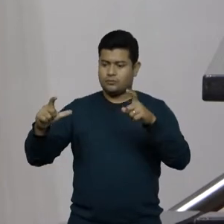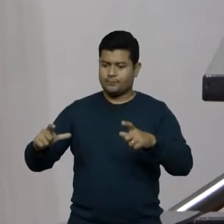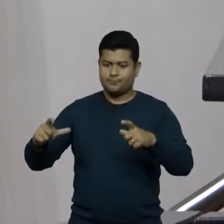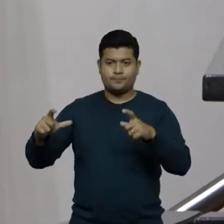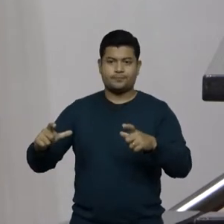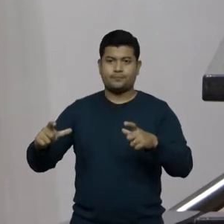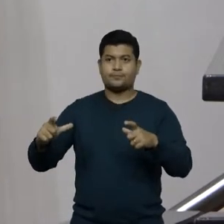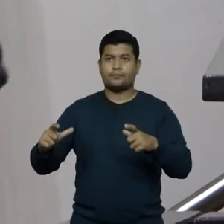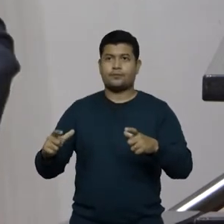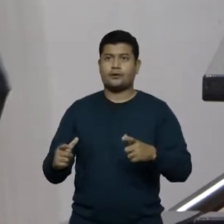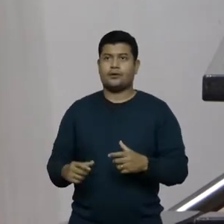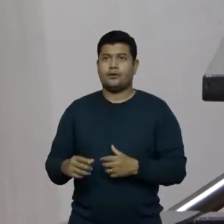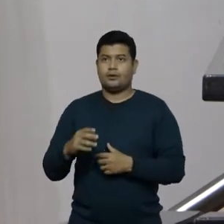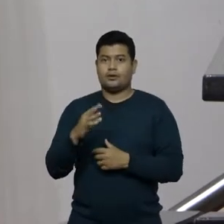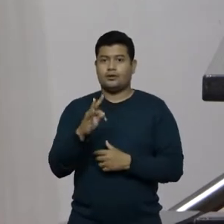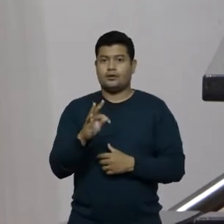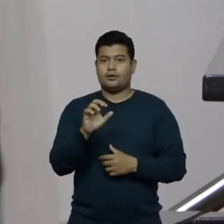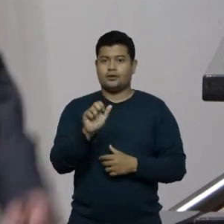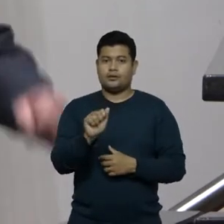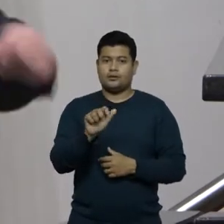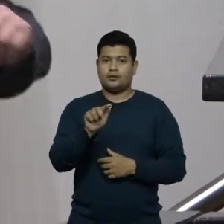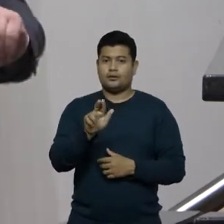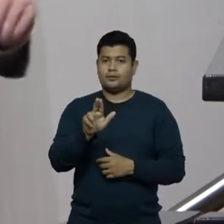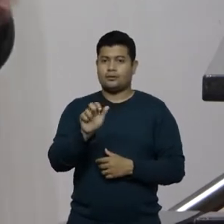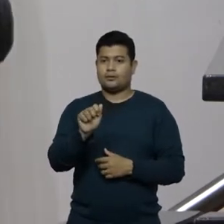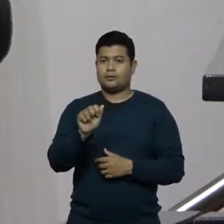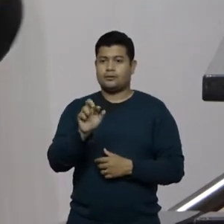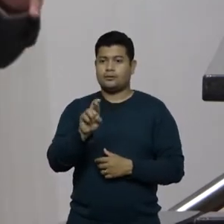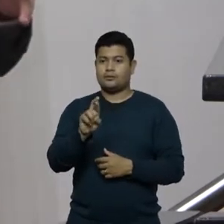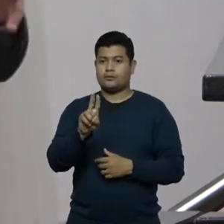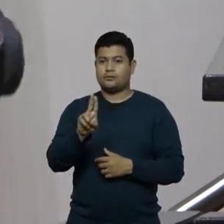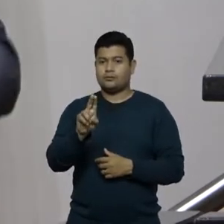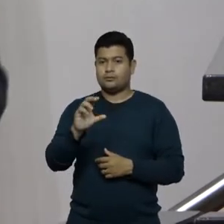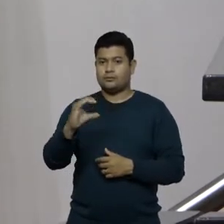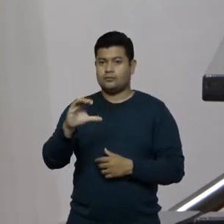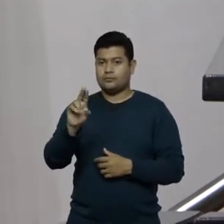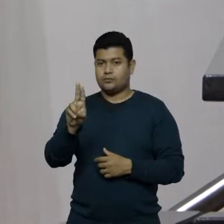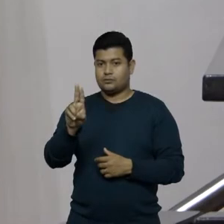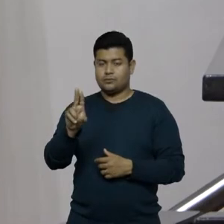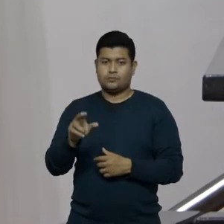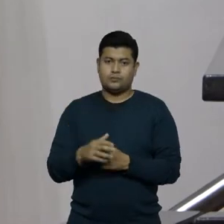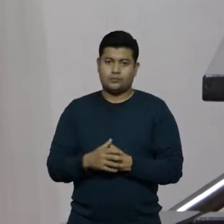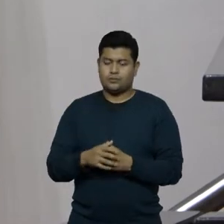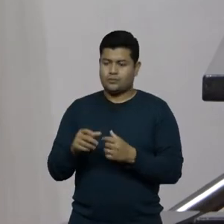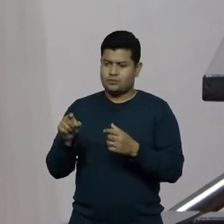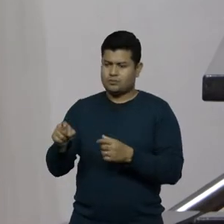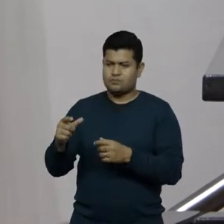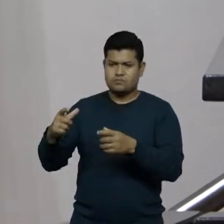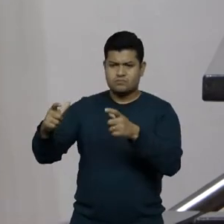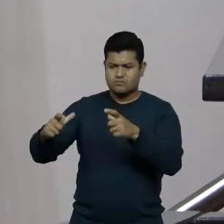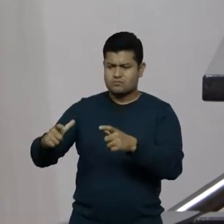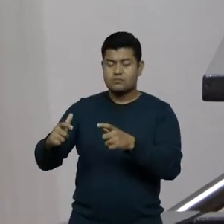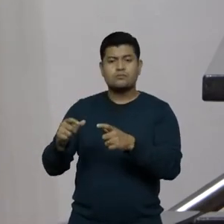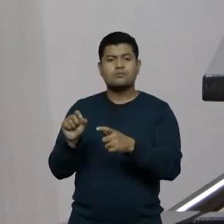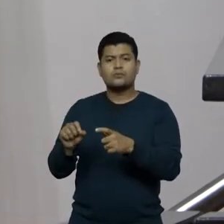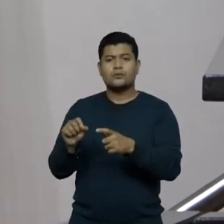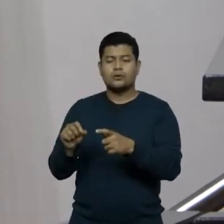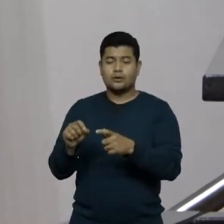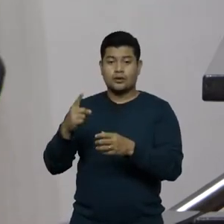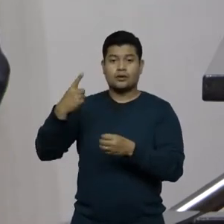de Taquaruçu Taquaruçu é uma localidade no município